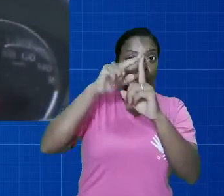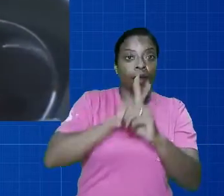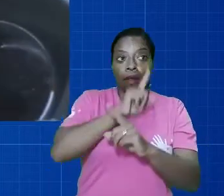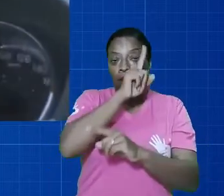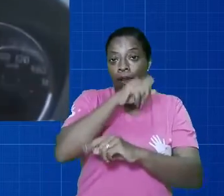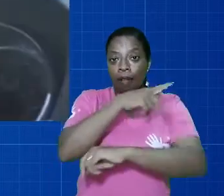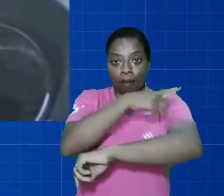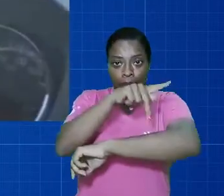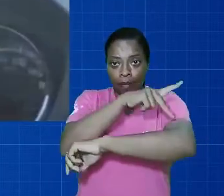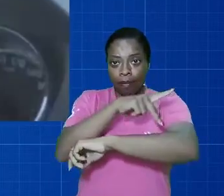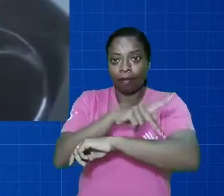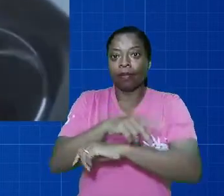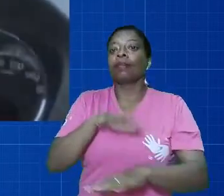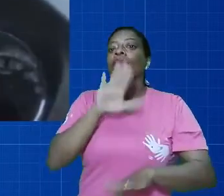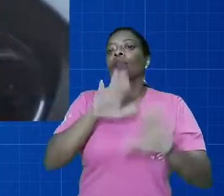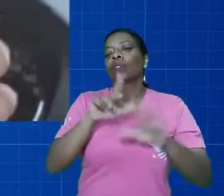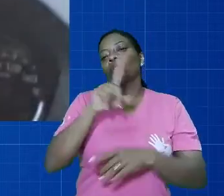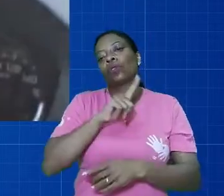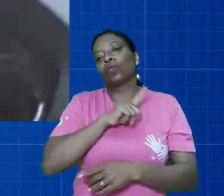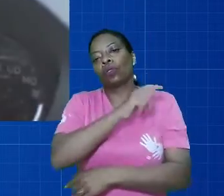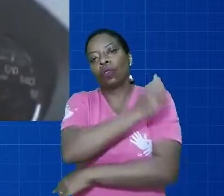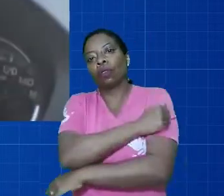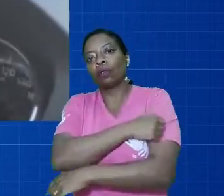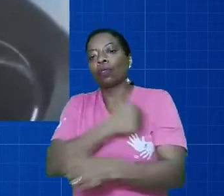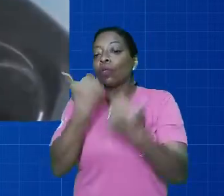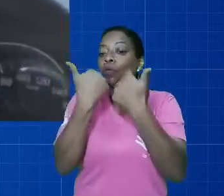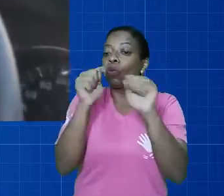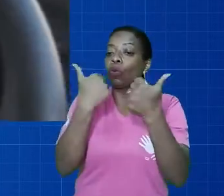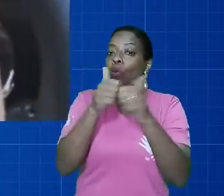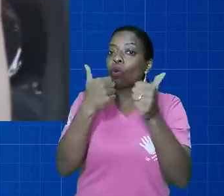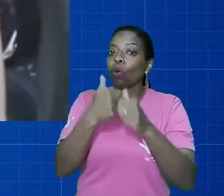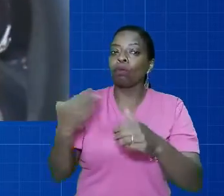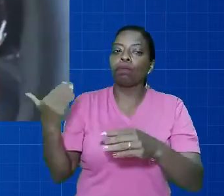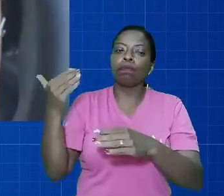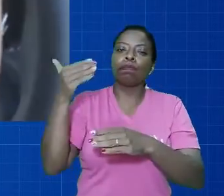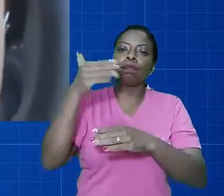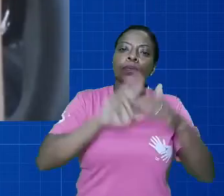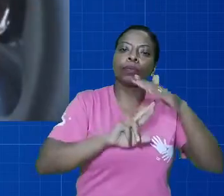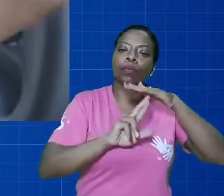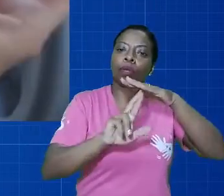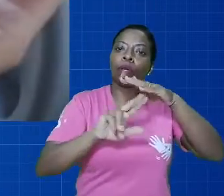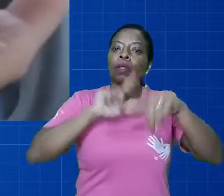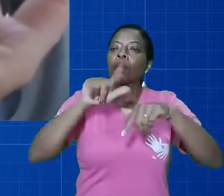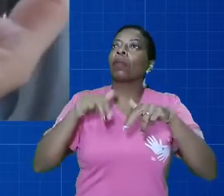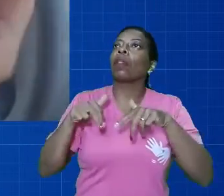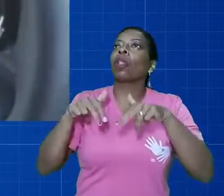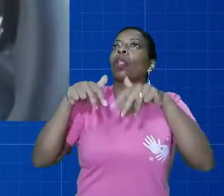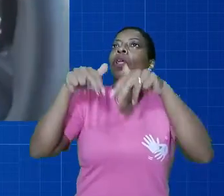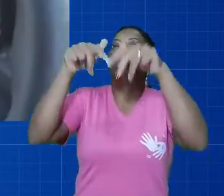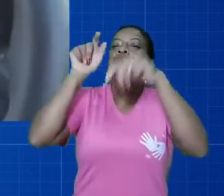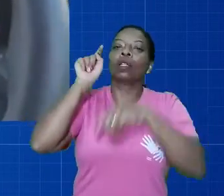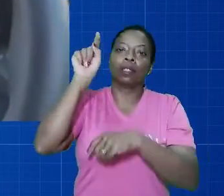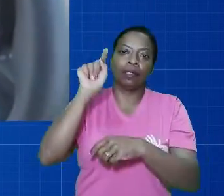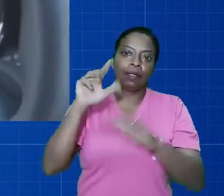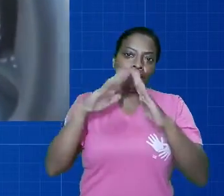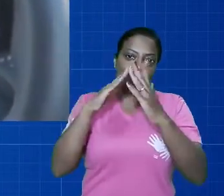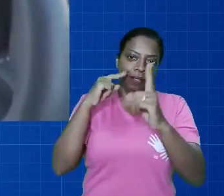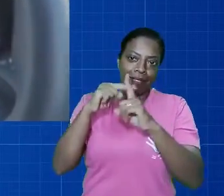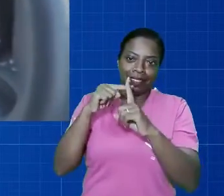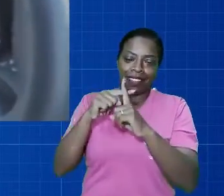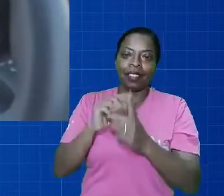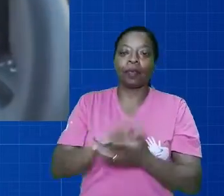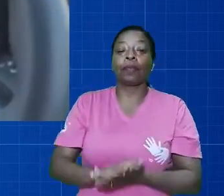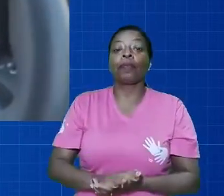terminal e depois subiam caminhando. E tinham alguns alunos que pegavam, como era dado para as crianças poderem vir,